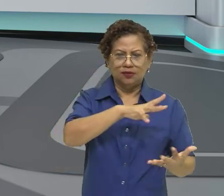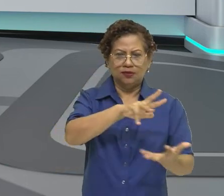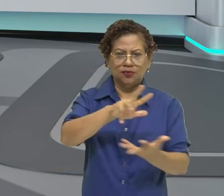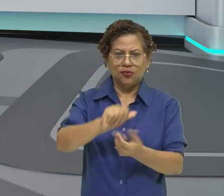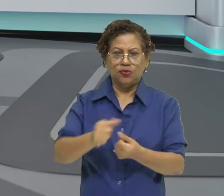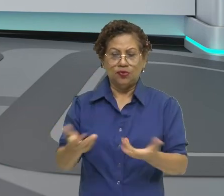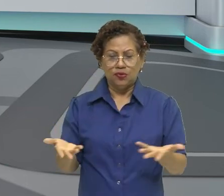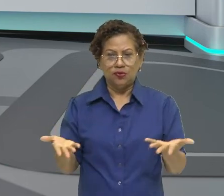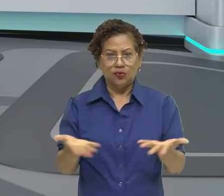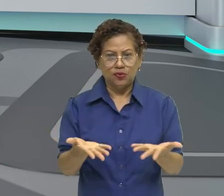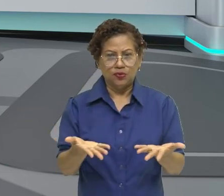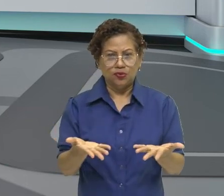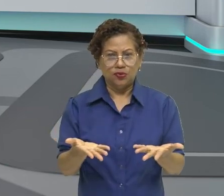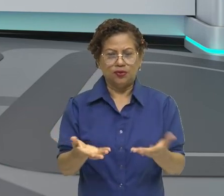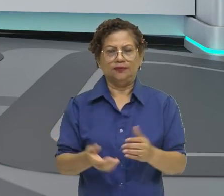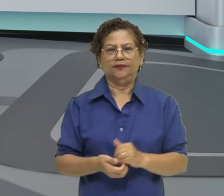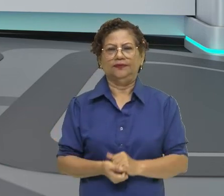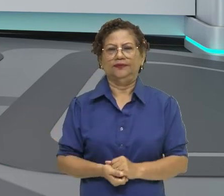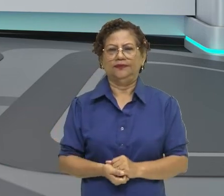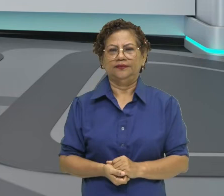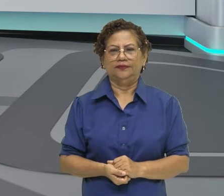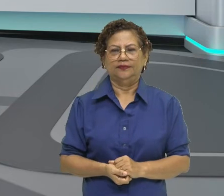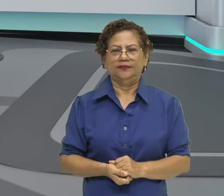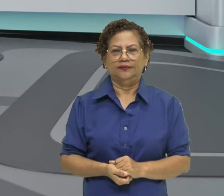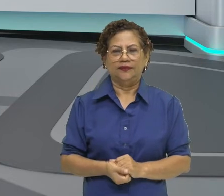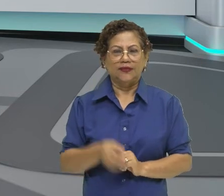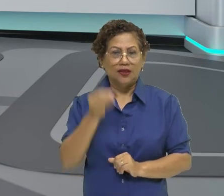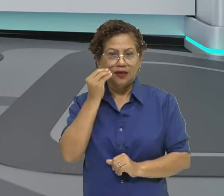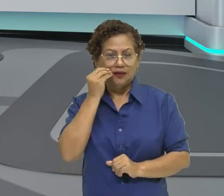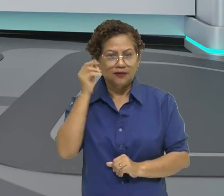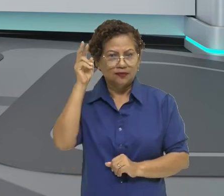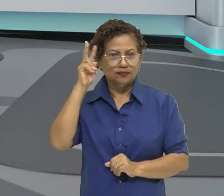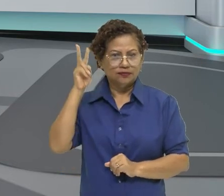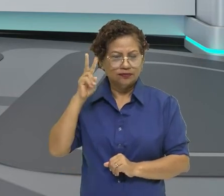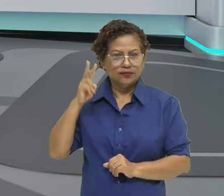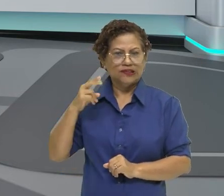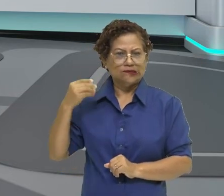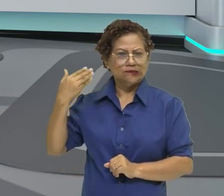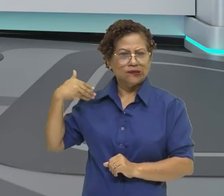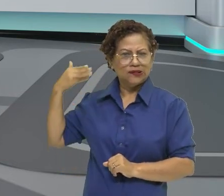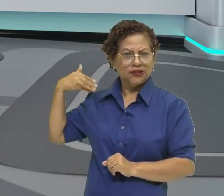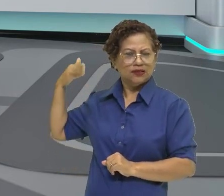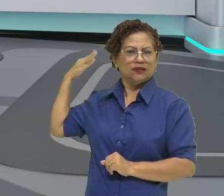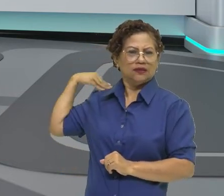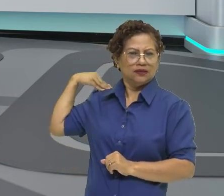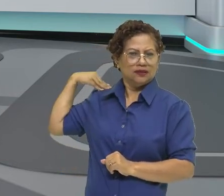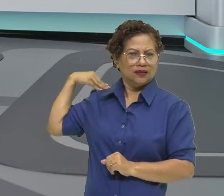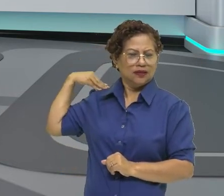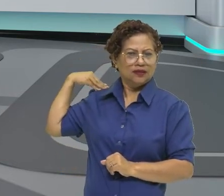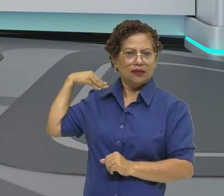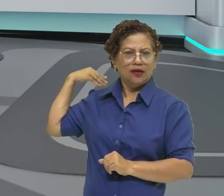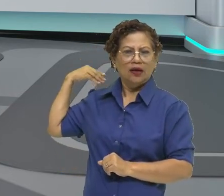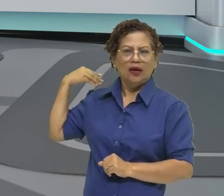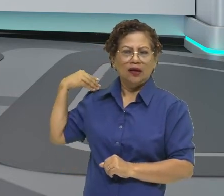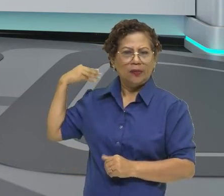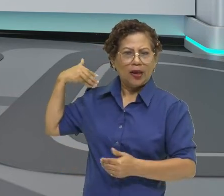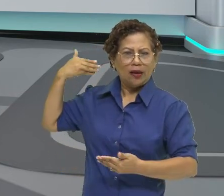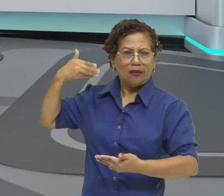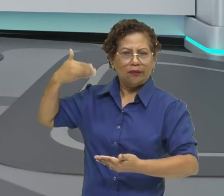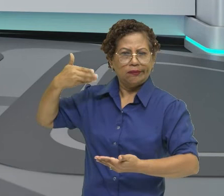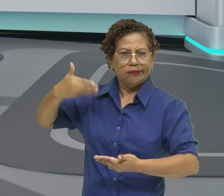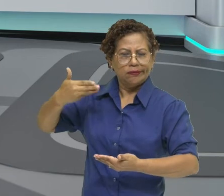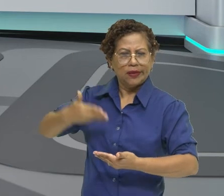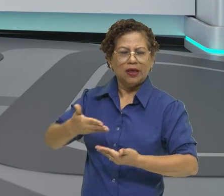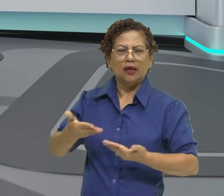somos resultado de uma história. Né? Tem toda uma história da humanidade acontecendo lá atrás e hoje a gente